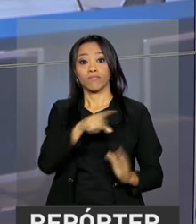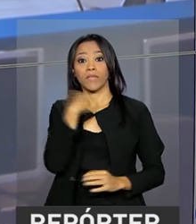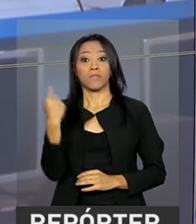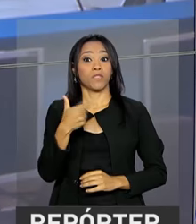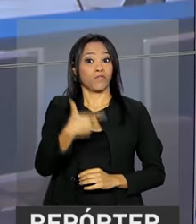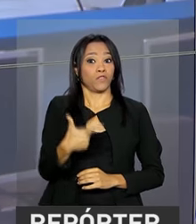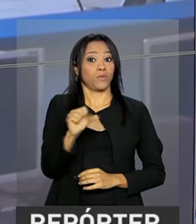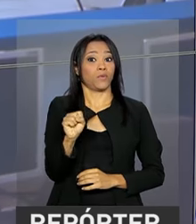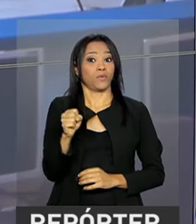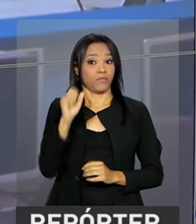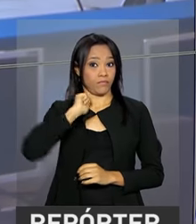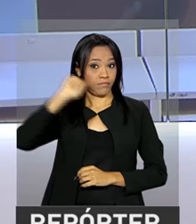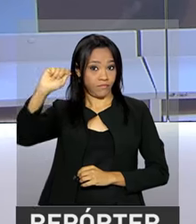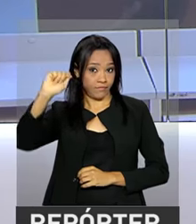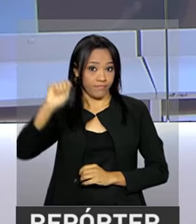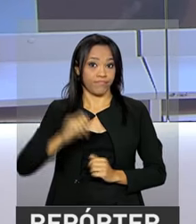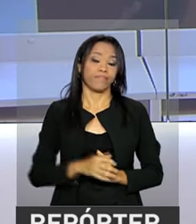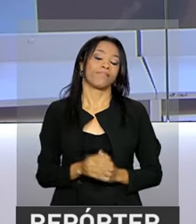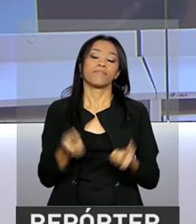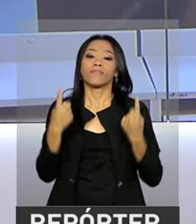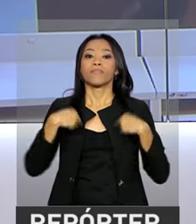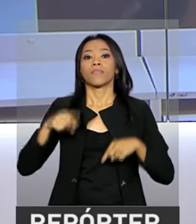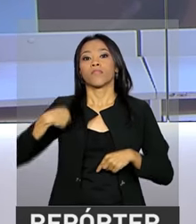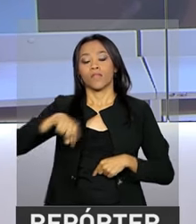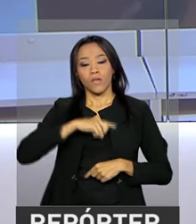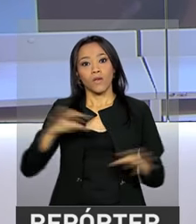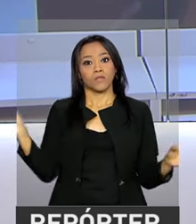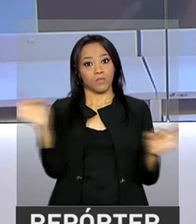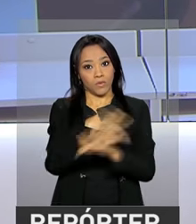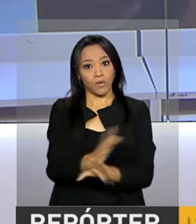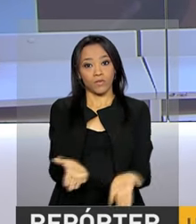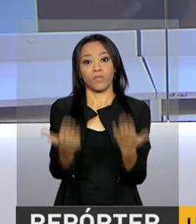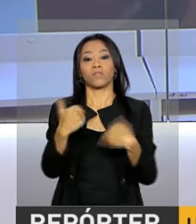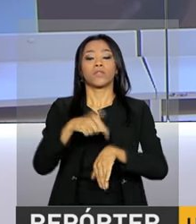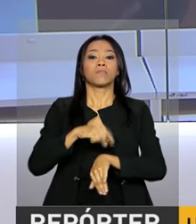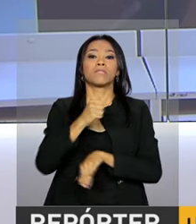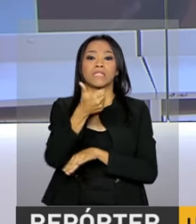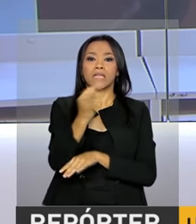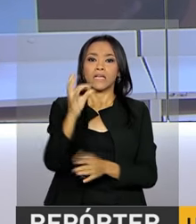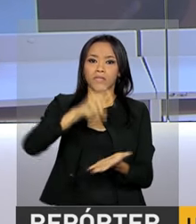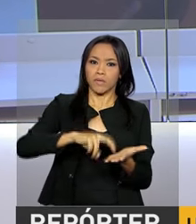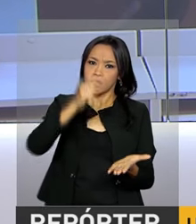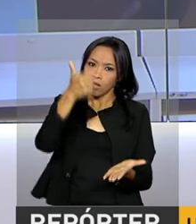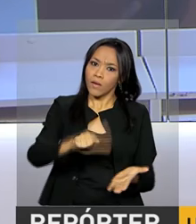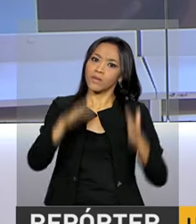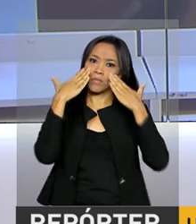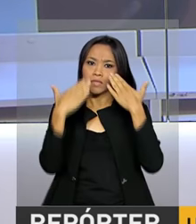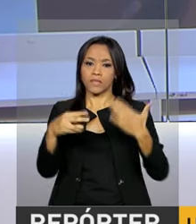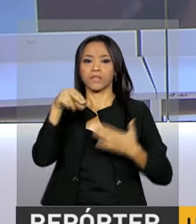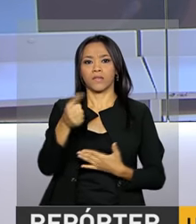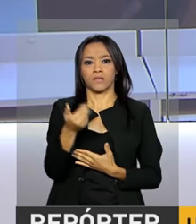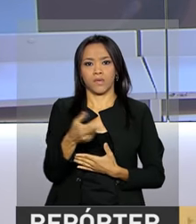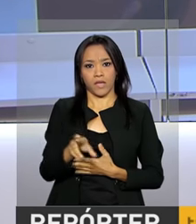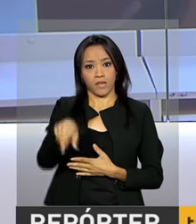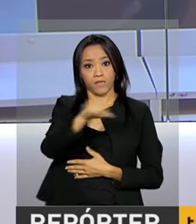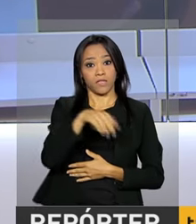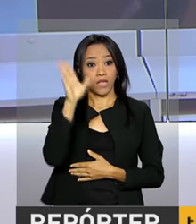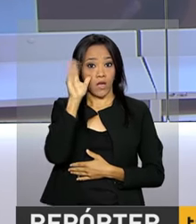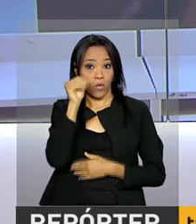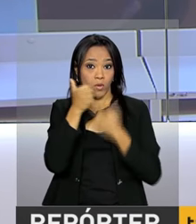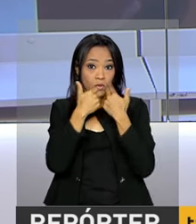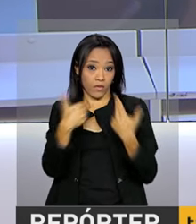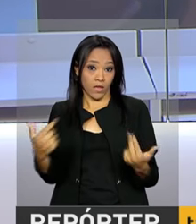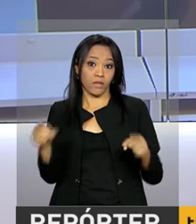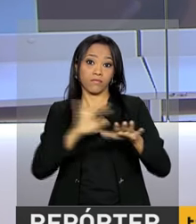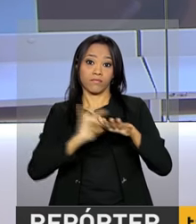termina em 28 de abril. Nós ficamos por aqui. Voltamos às 10 da manhã na próxima edição do Repórter NBR. Acompanhe também